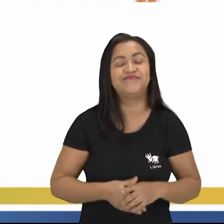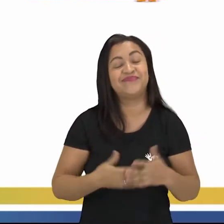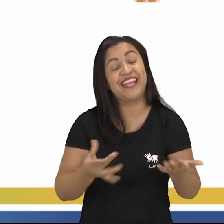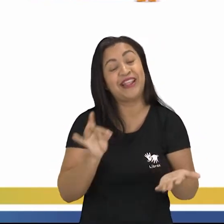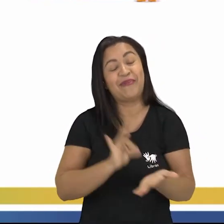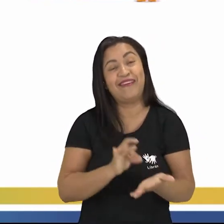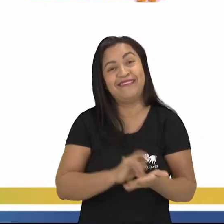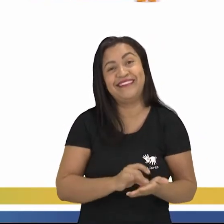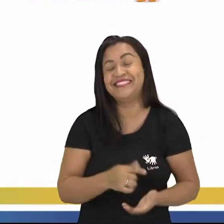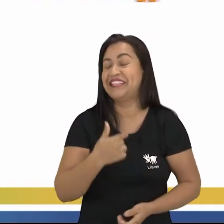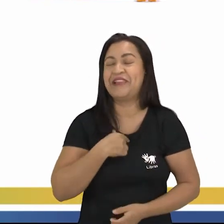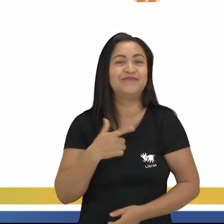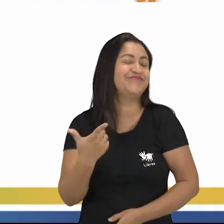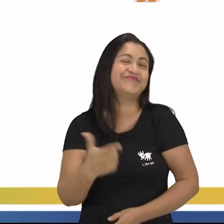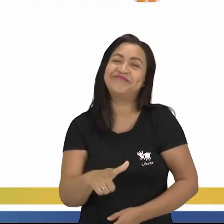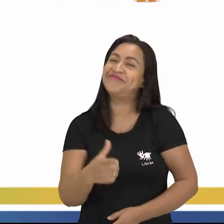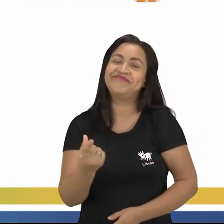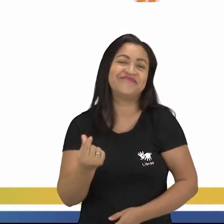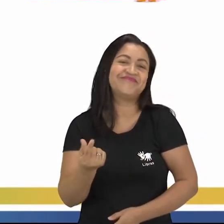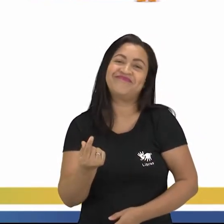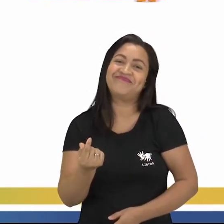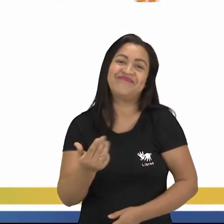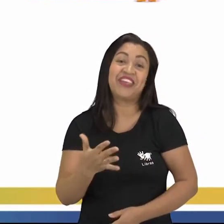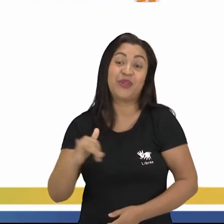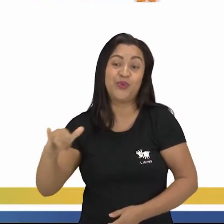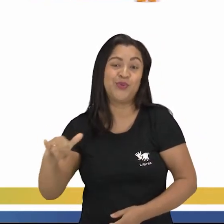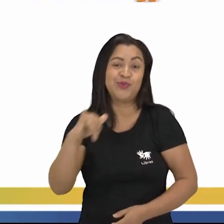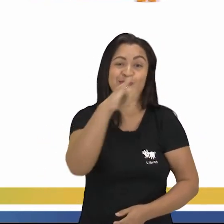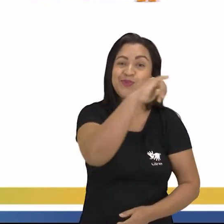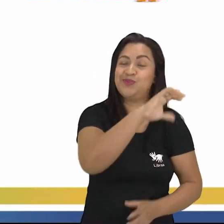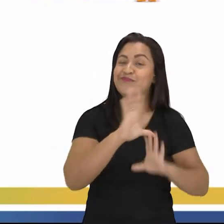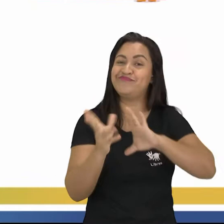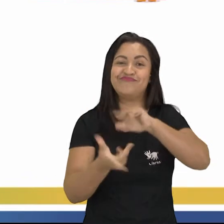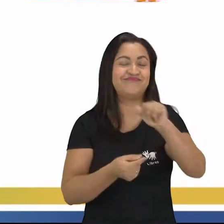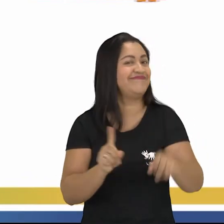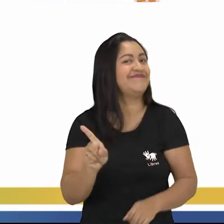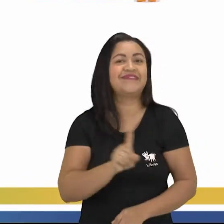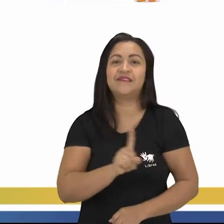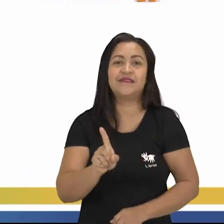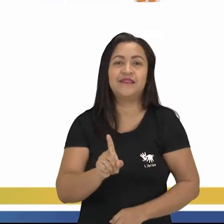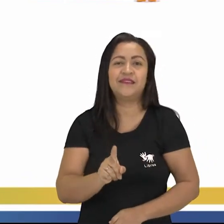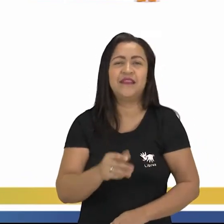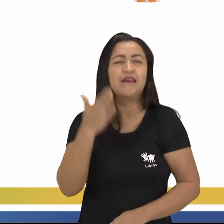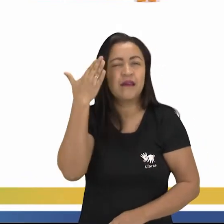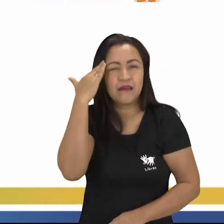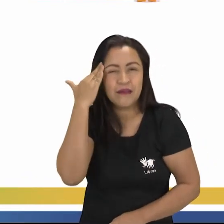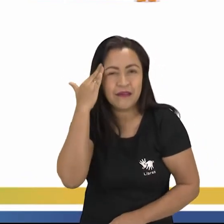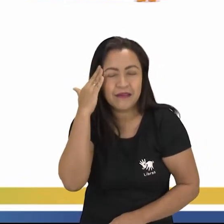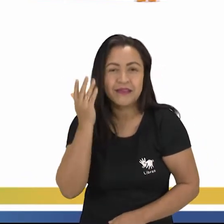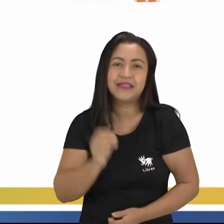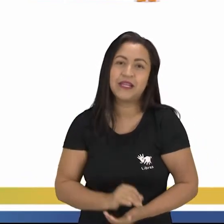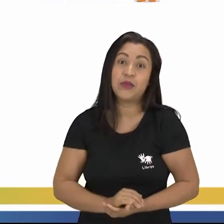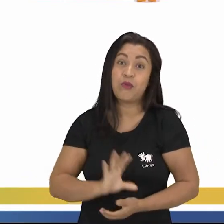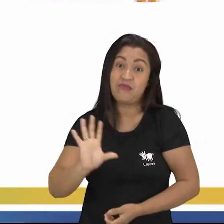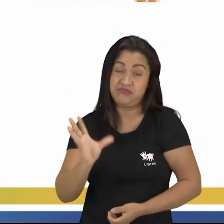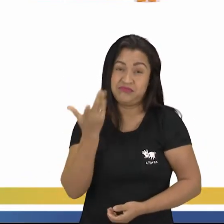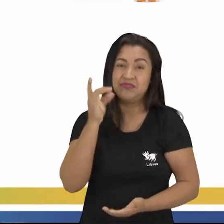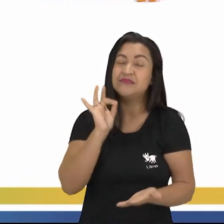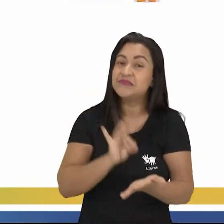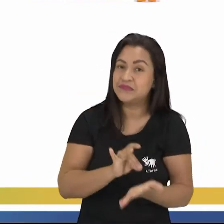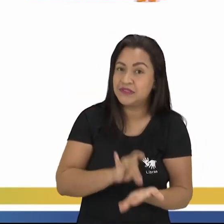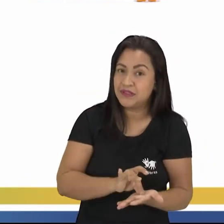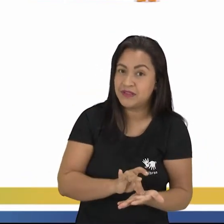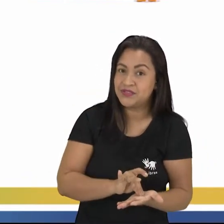eu não viajo para todos os lugares. Você entendeu a situação irreal que a gente cria? A gente só imagina uma